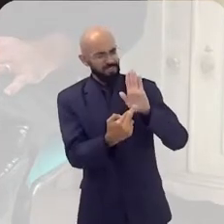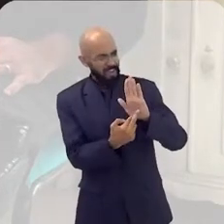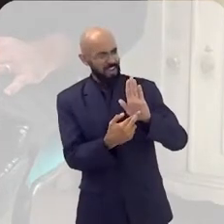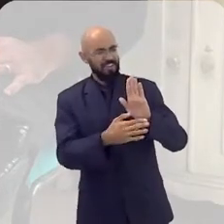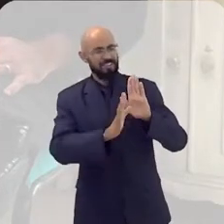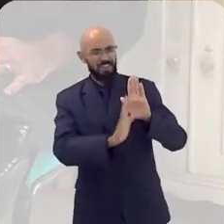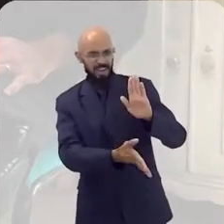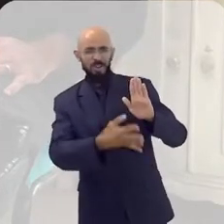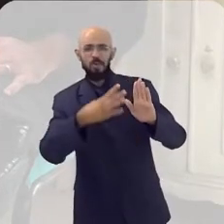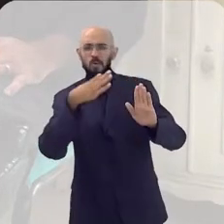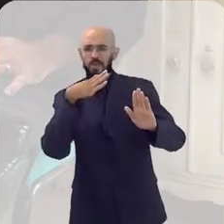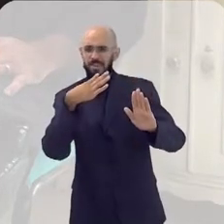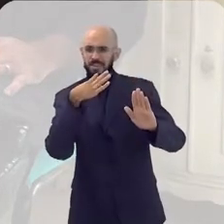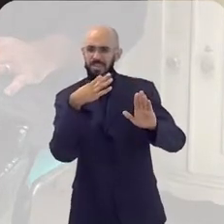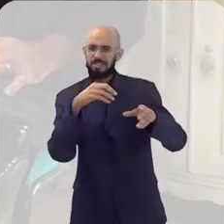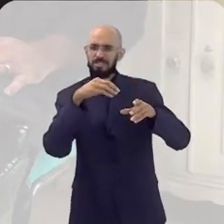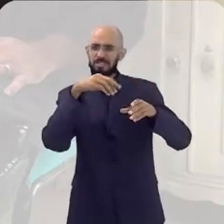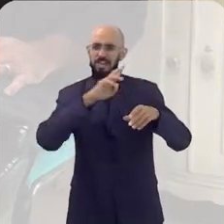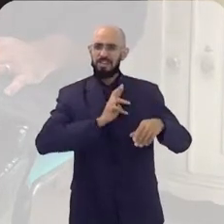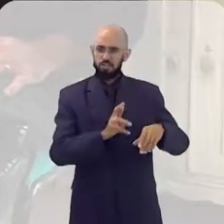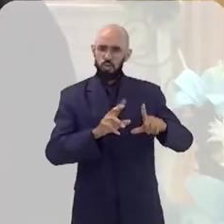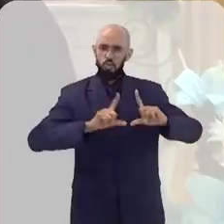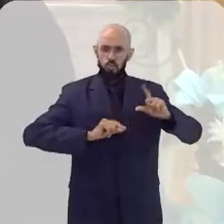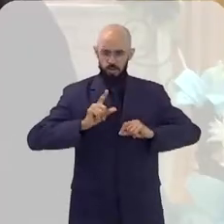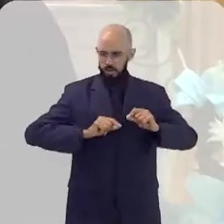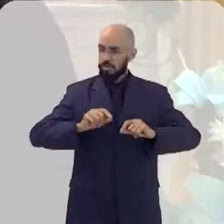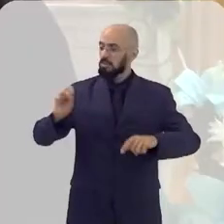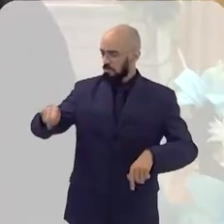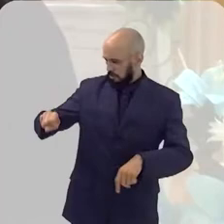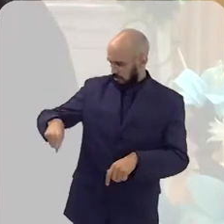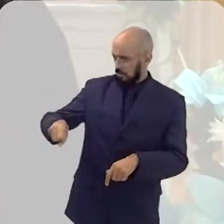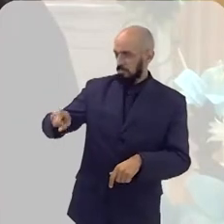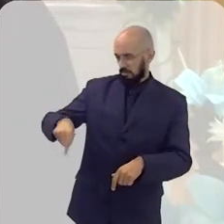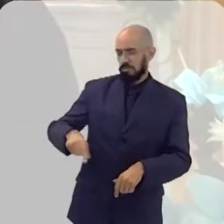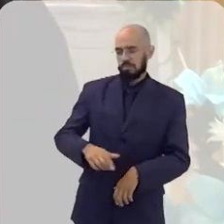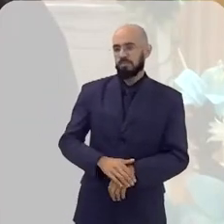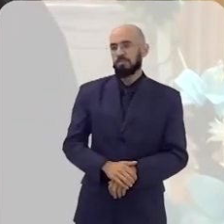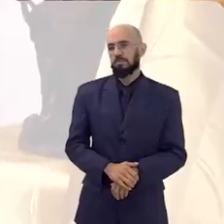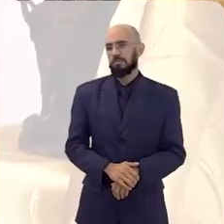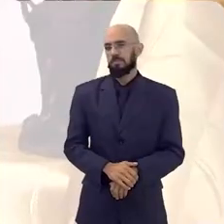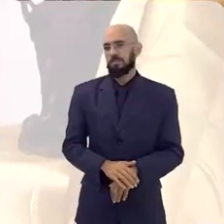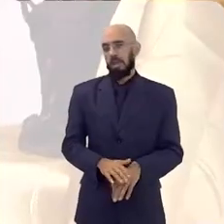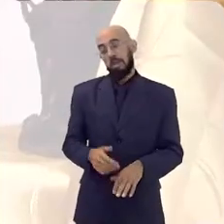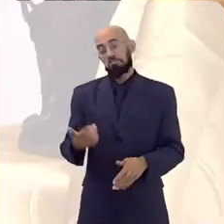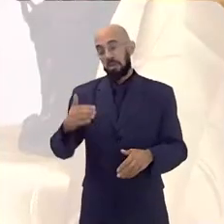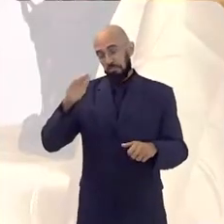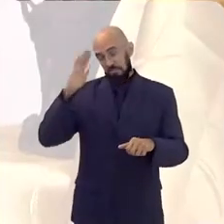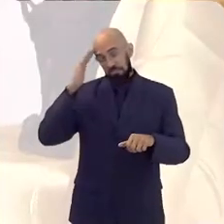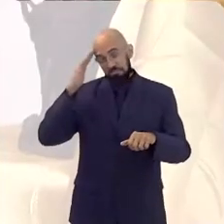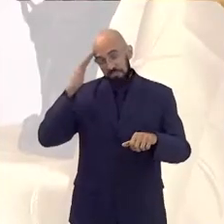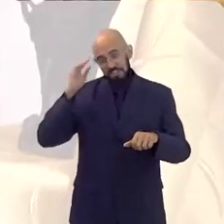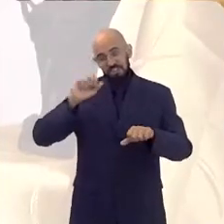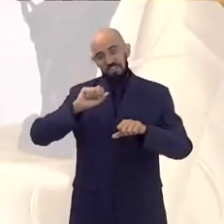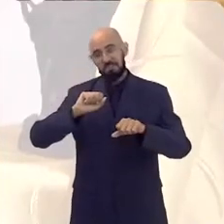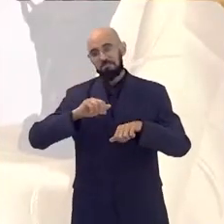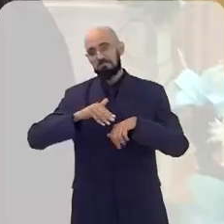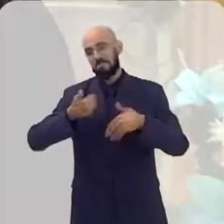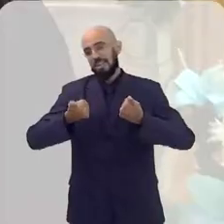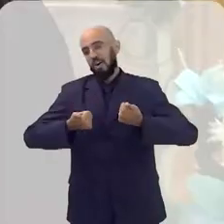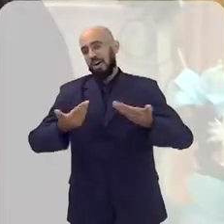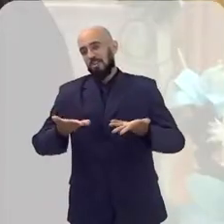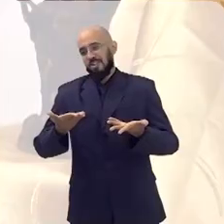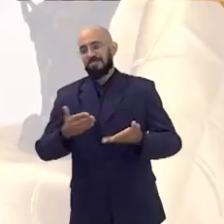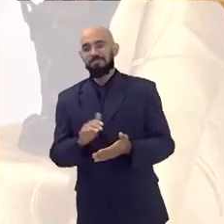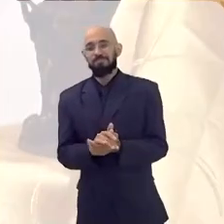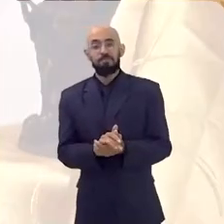dentro das regras da religião Wicca. Isso. É isso. Isso, dentro dos mistérios. Já contou um pouco mais, né? Estamos chegando